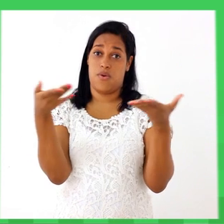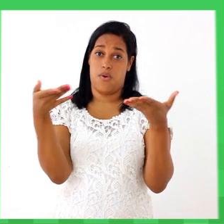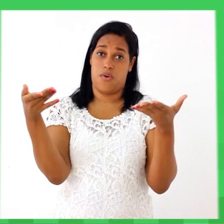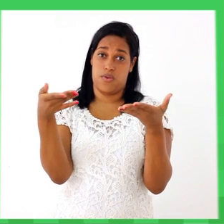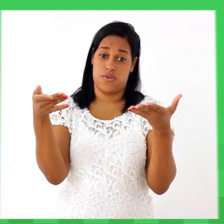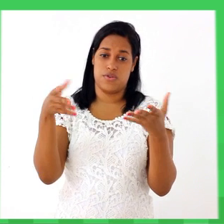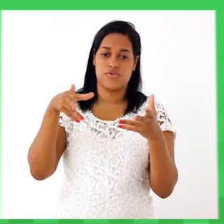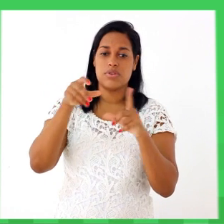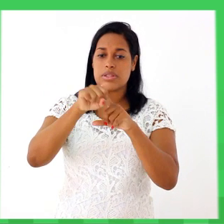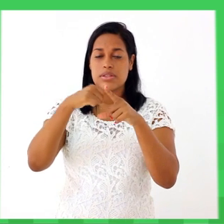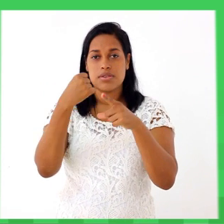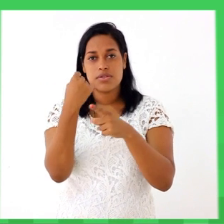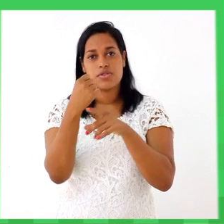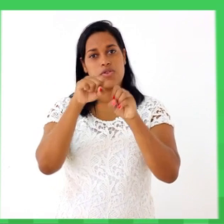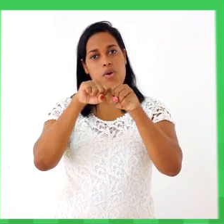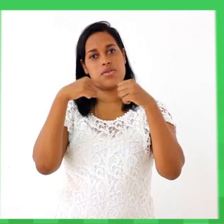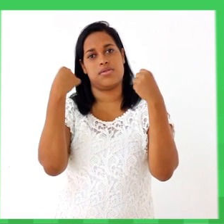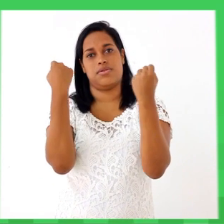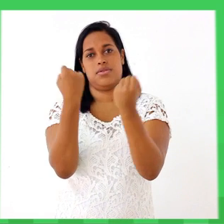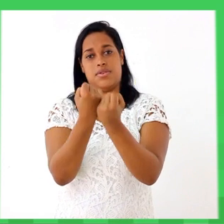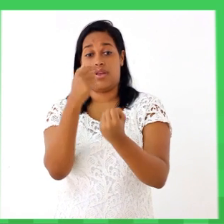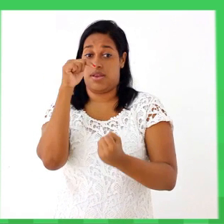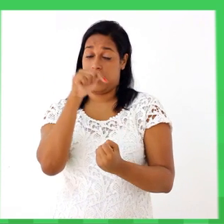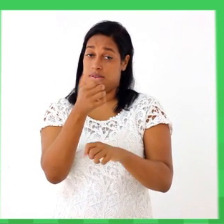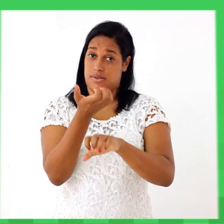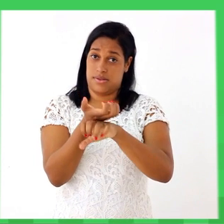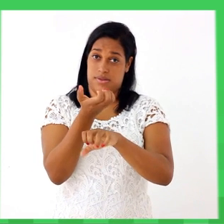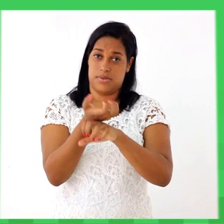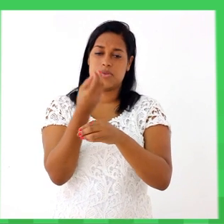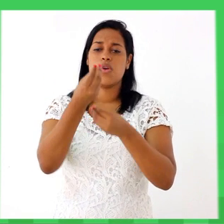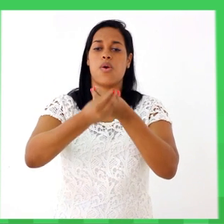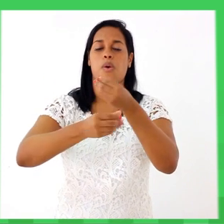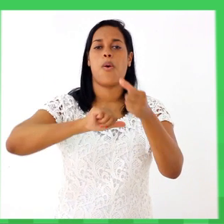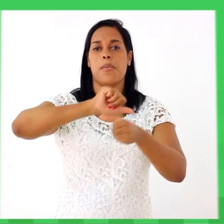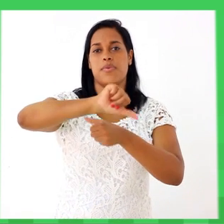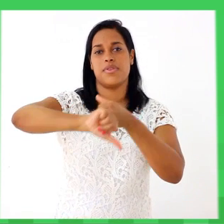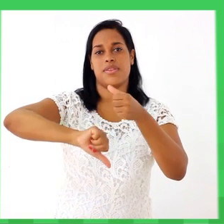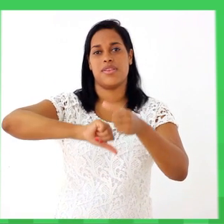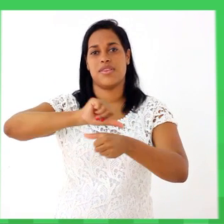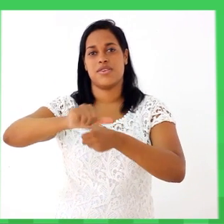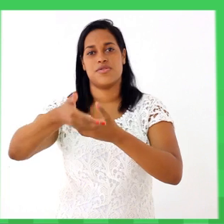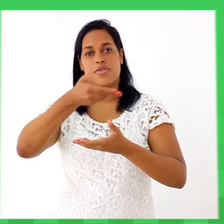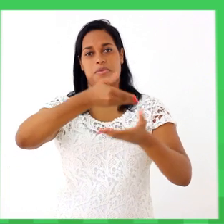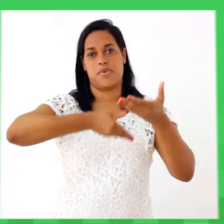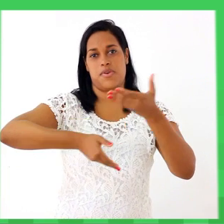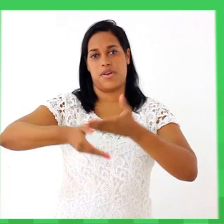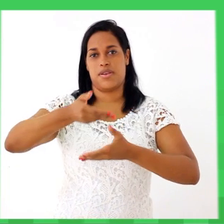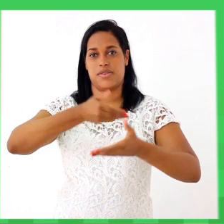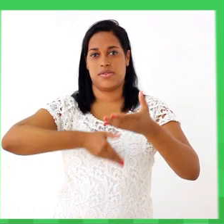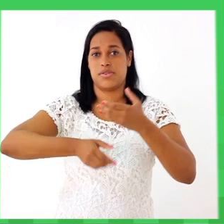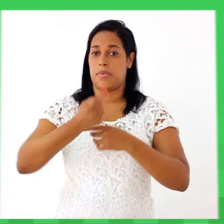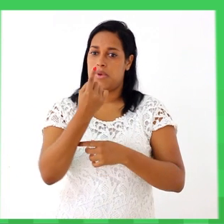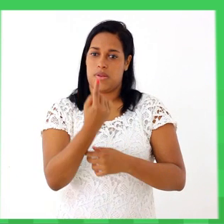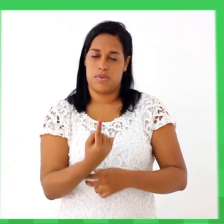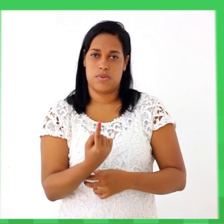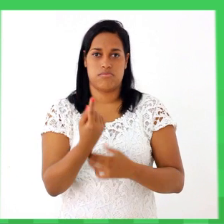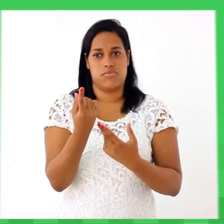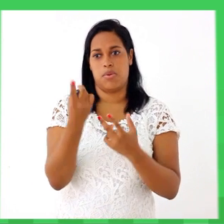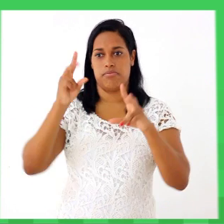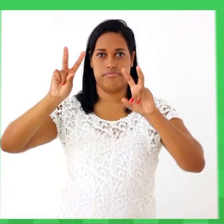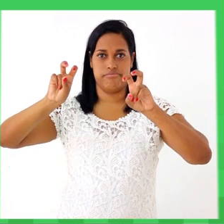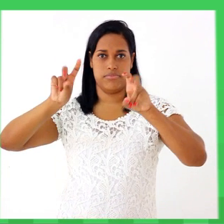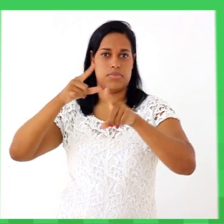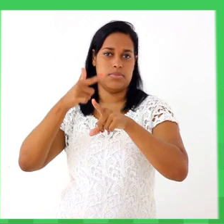o que estamos aprendendo nessa disciplina é como transformar informações de uma determinada situação,